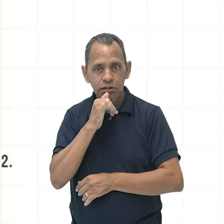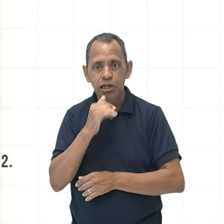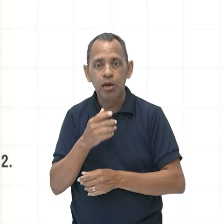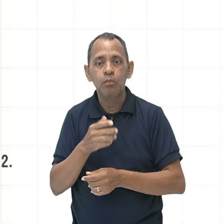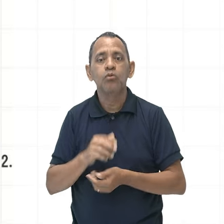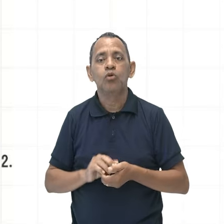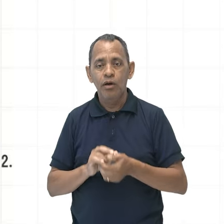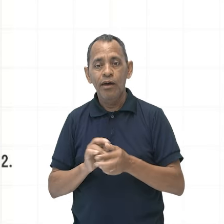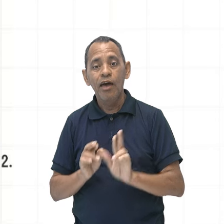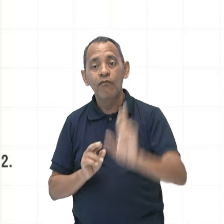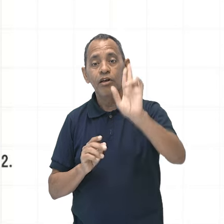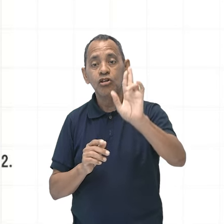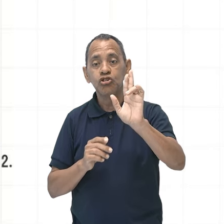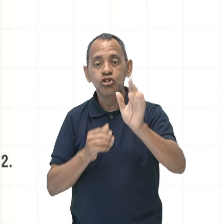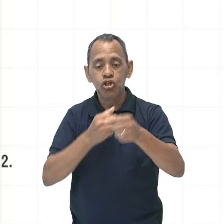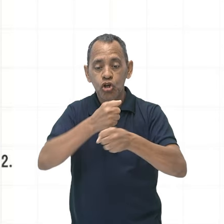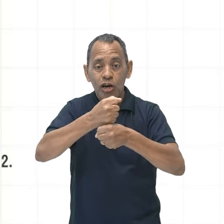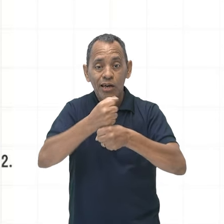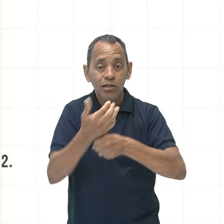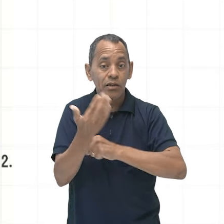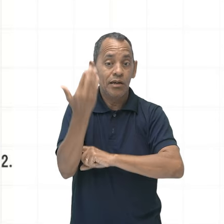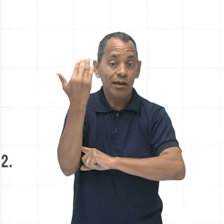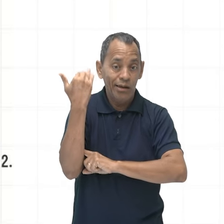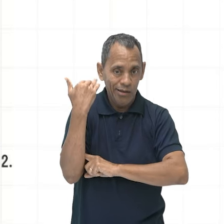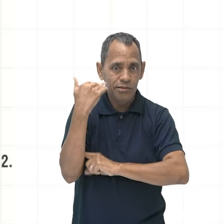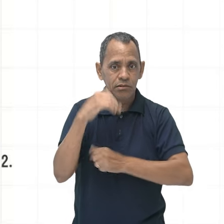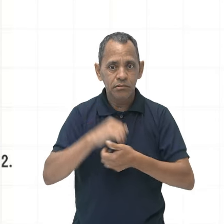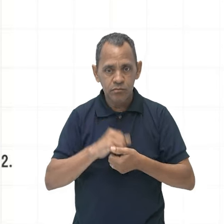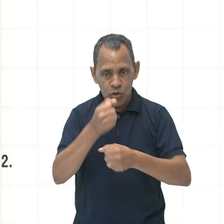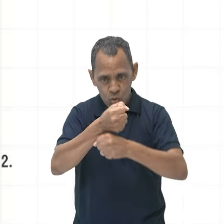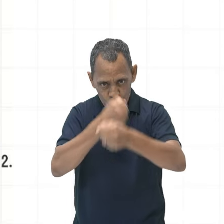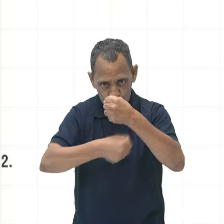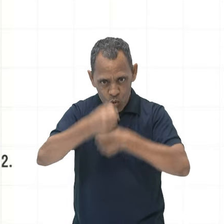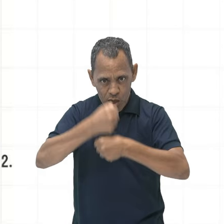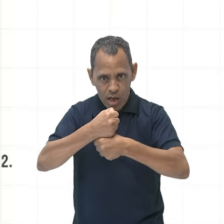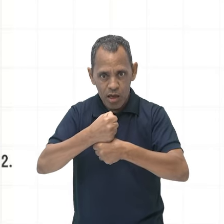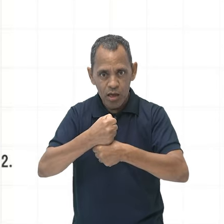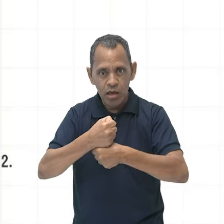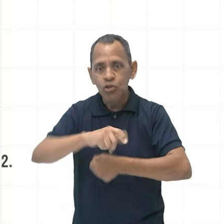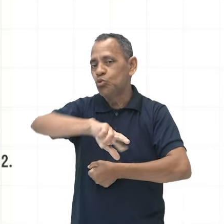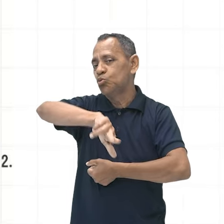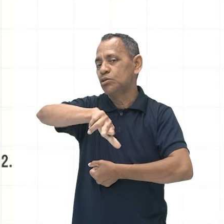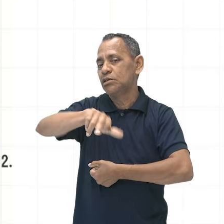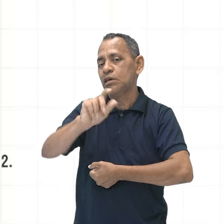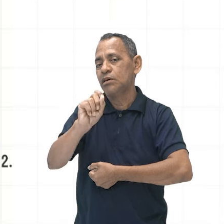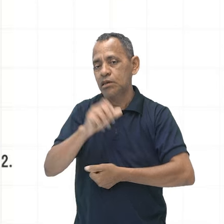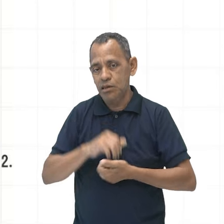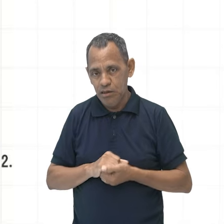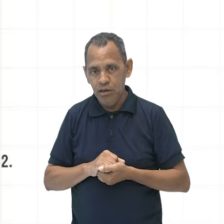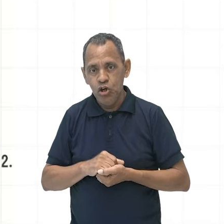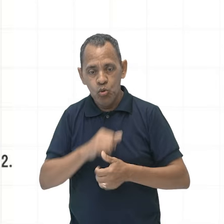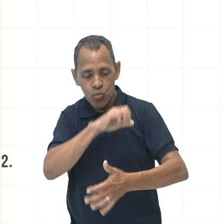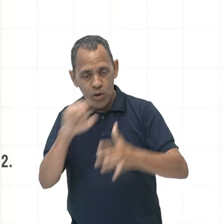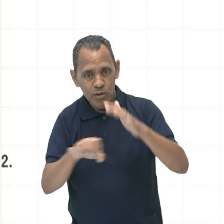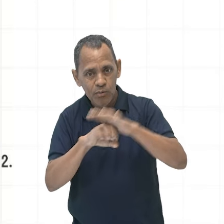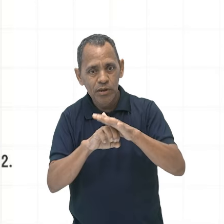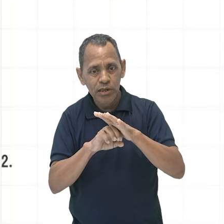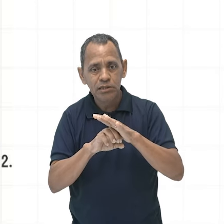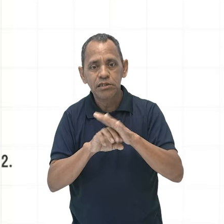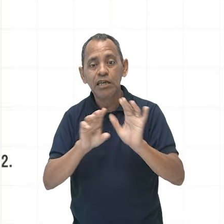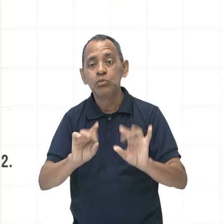determinada empresa e não a uma empresa específica. Tem a escala certa nas comparações, né? E